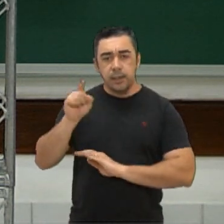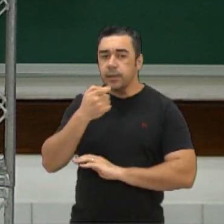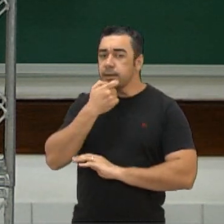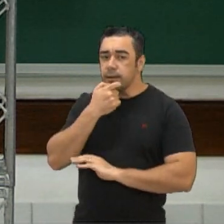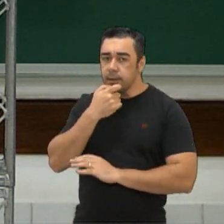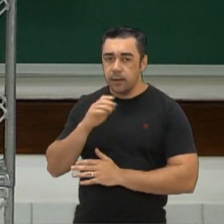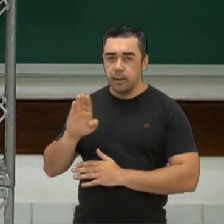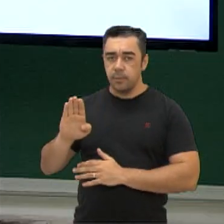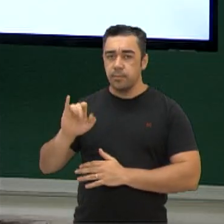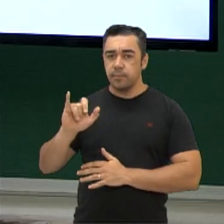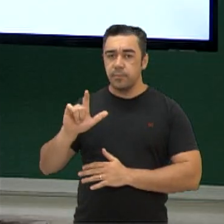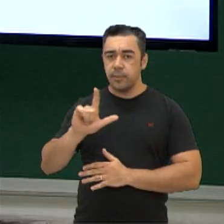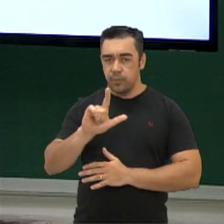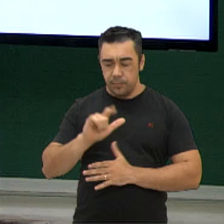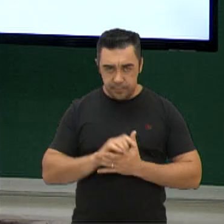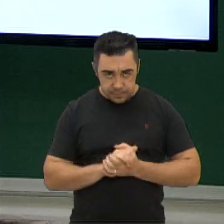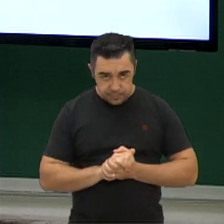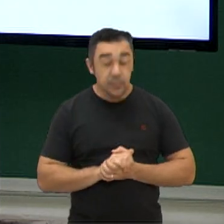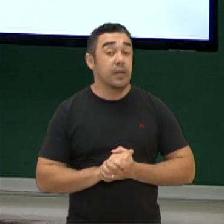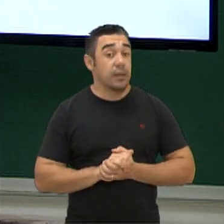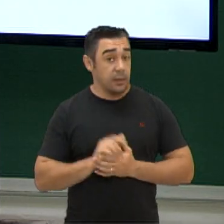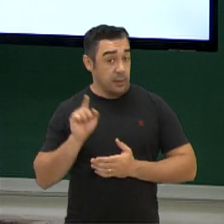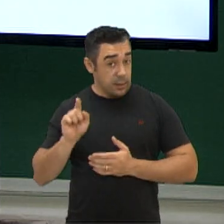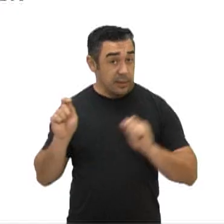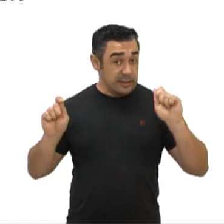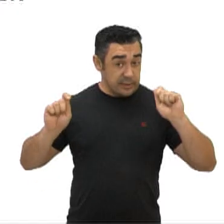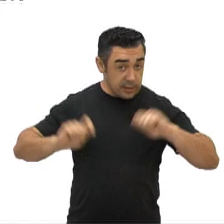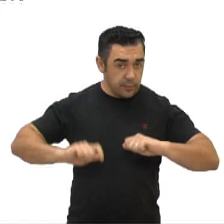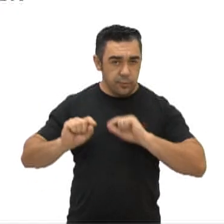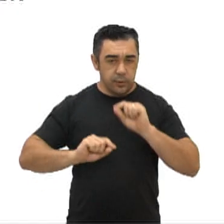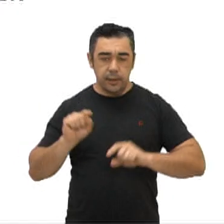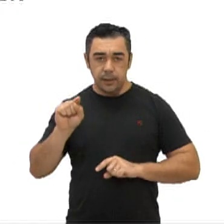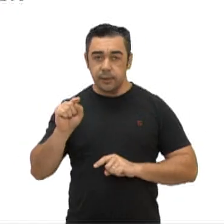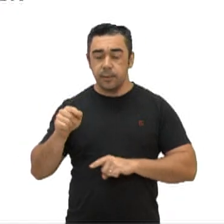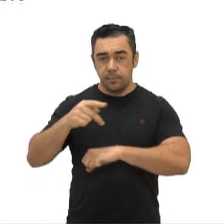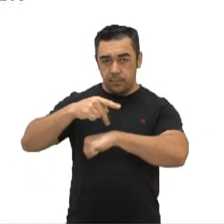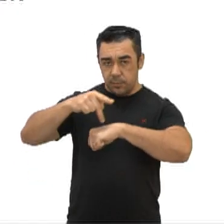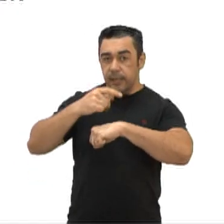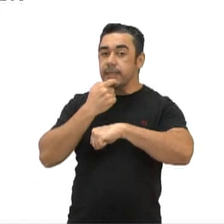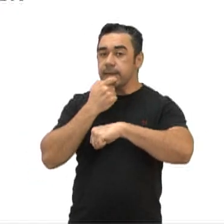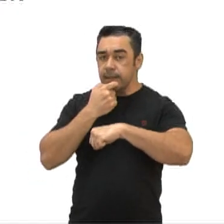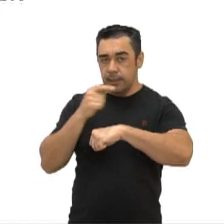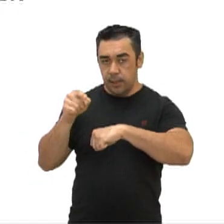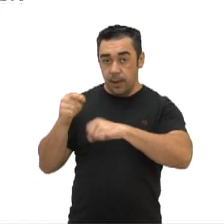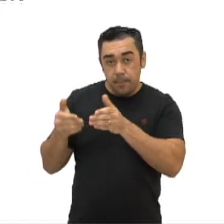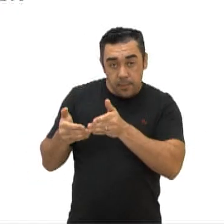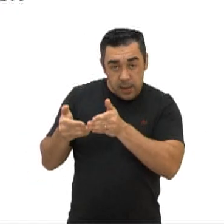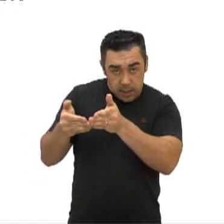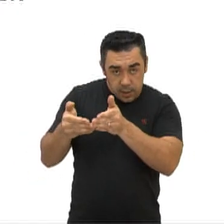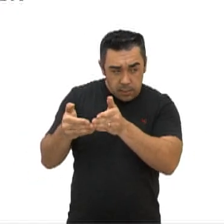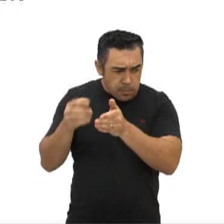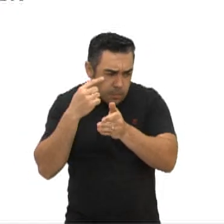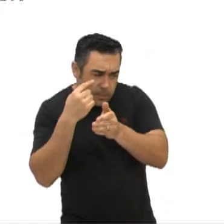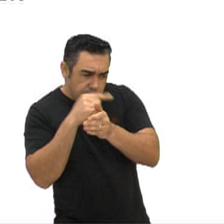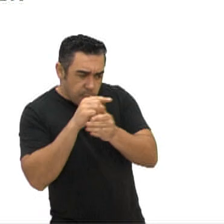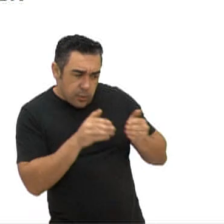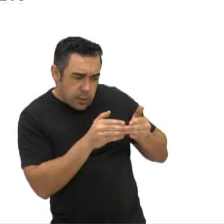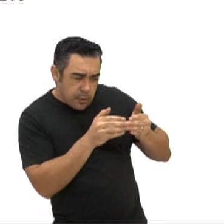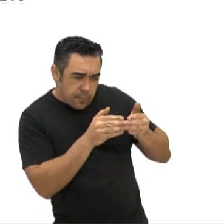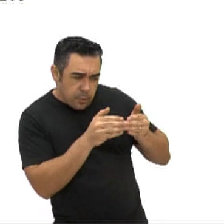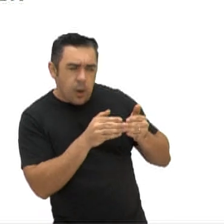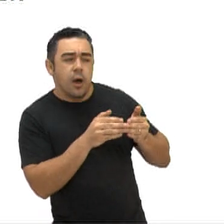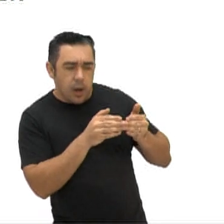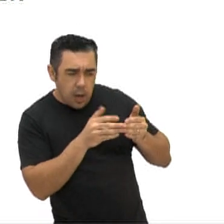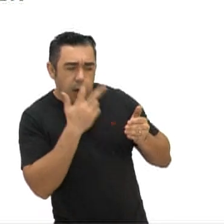trazer a resposta aqui para vocês, ó. Ela permitia, portanto, que a Inglaterra prendesse, aprisionasse navios suspeitos de tráfico